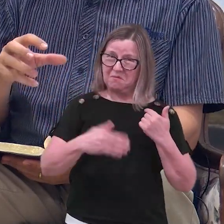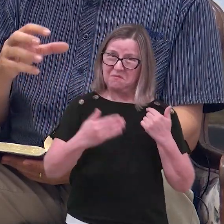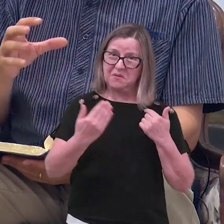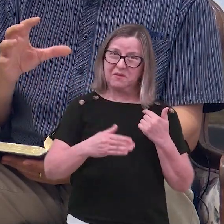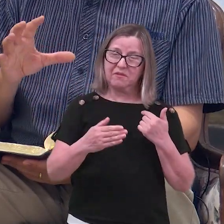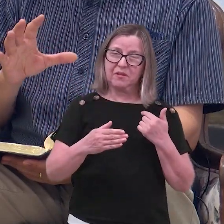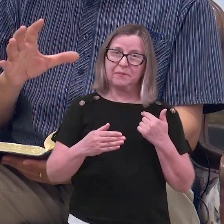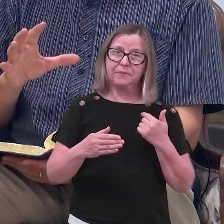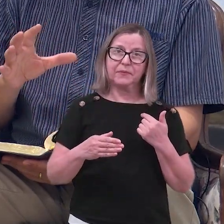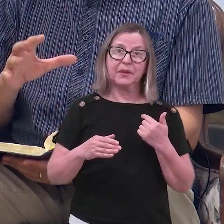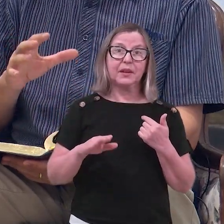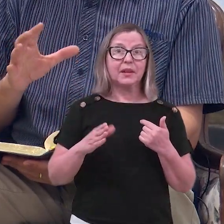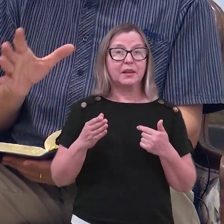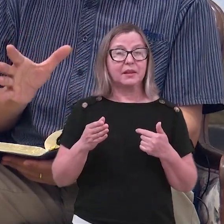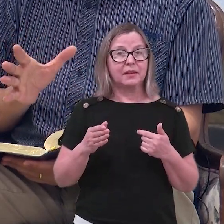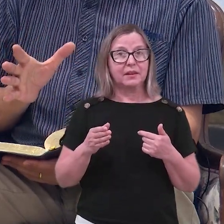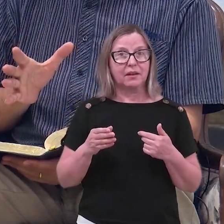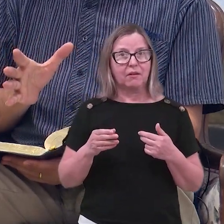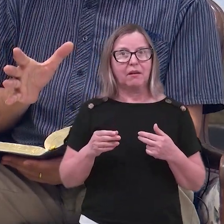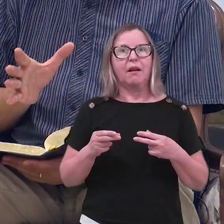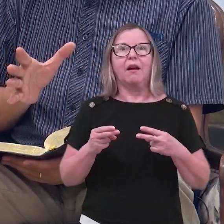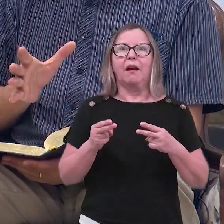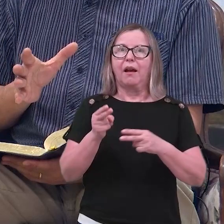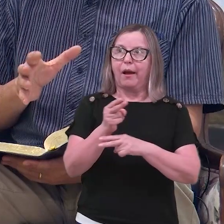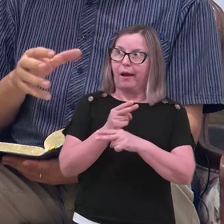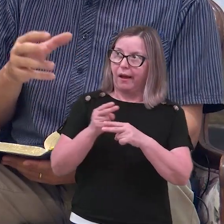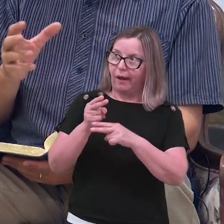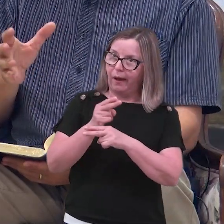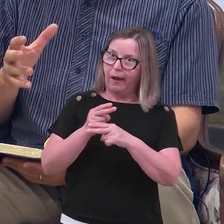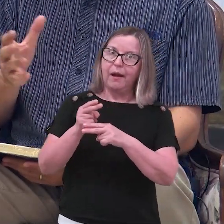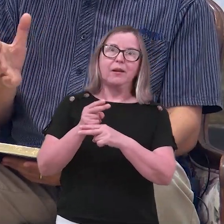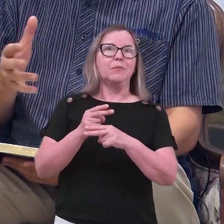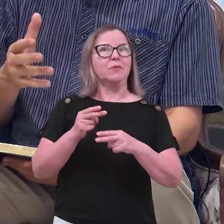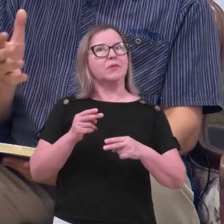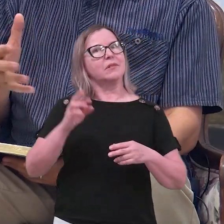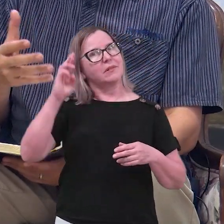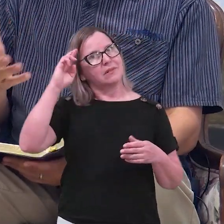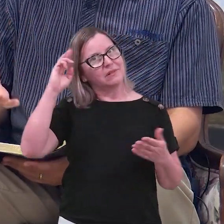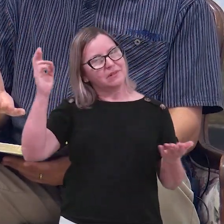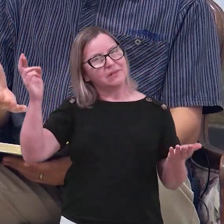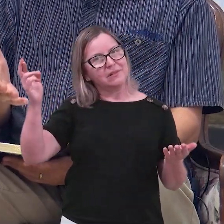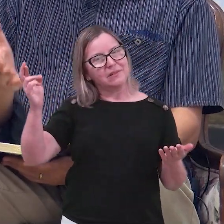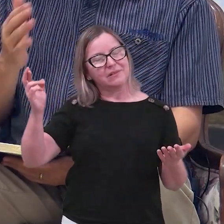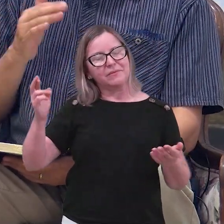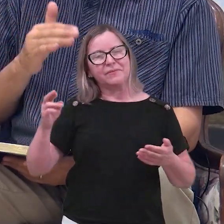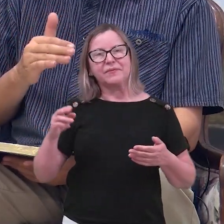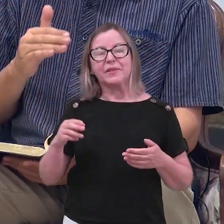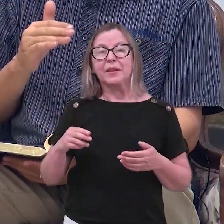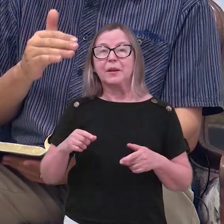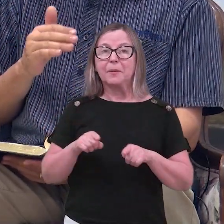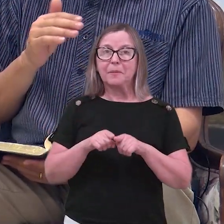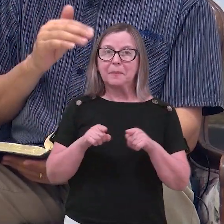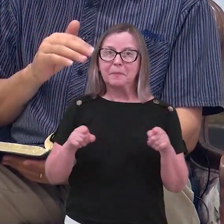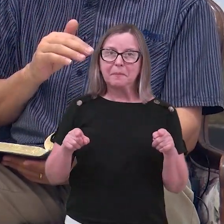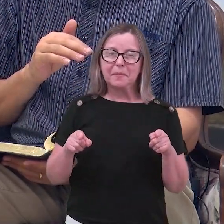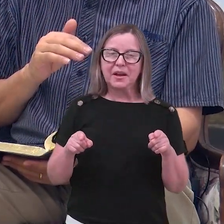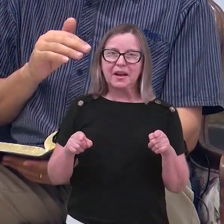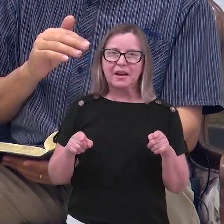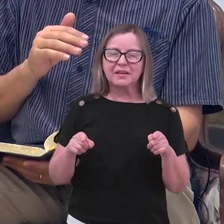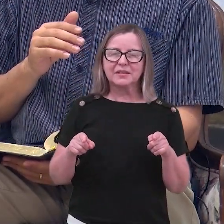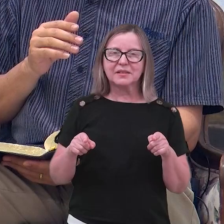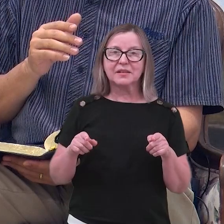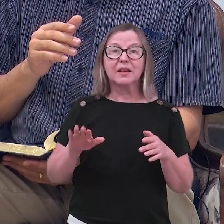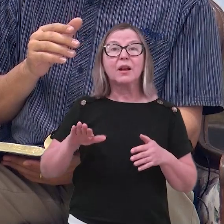aquela busca parece-me que se intensifica. De uma certa maneira natural também. Porém, eu vejo qual a